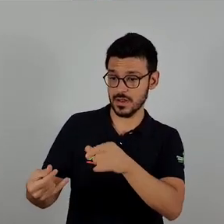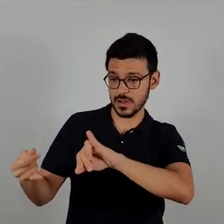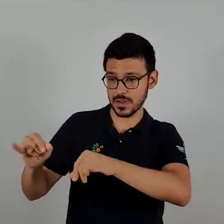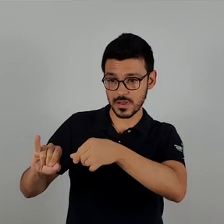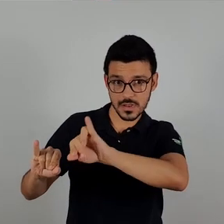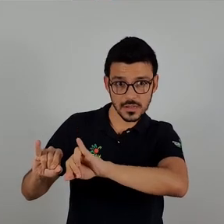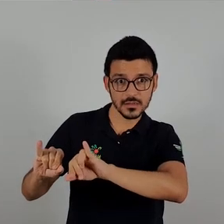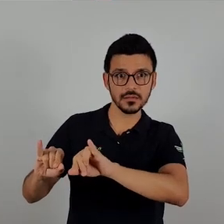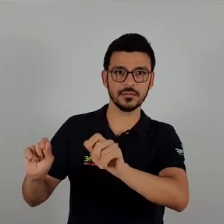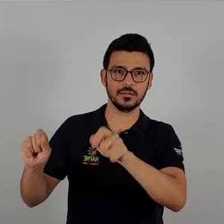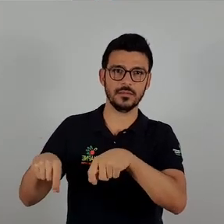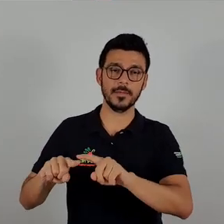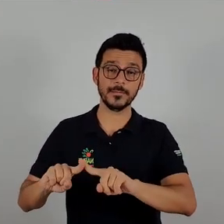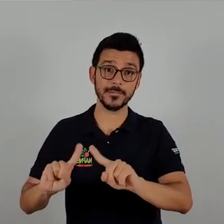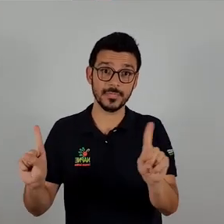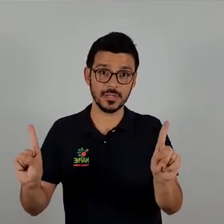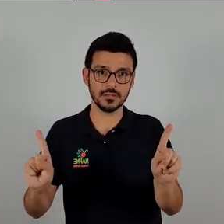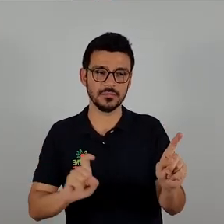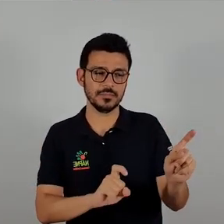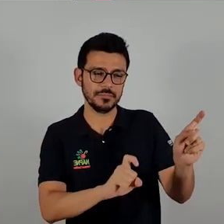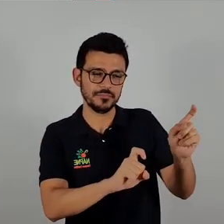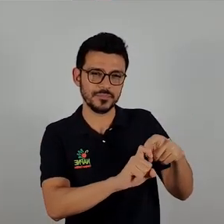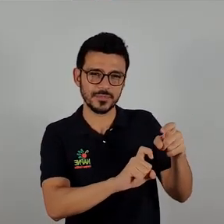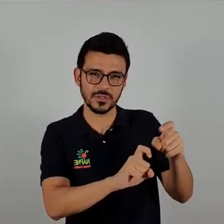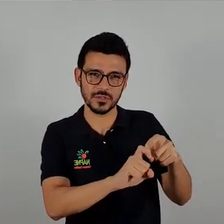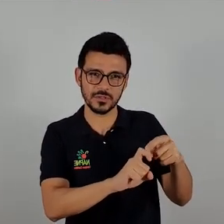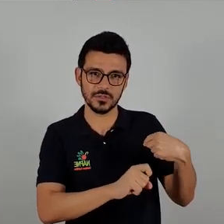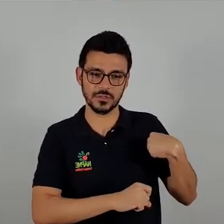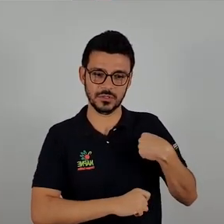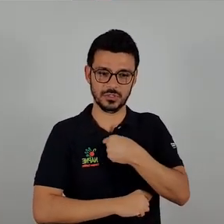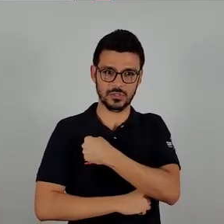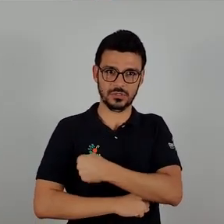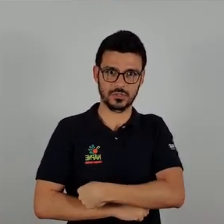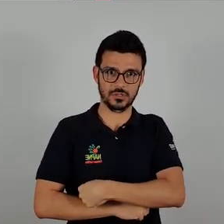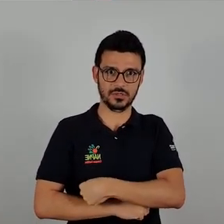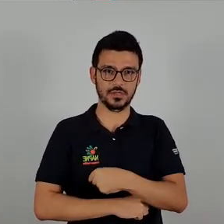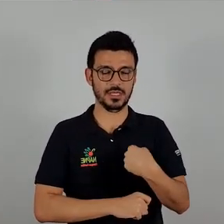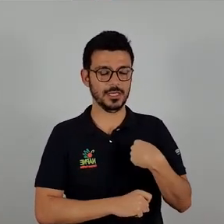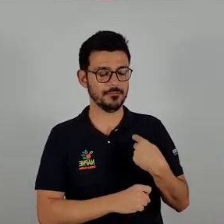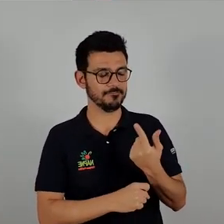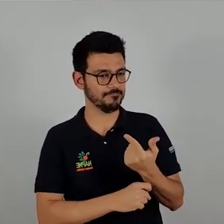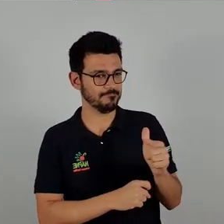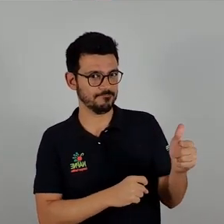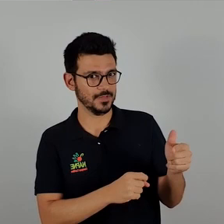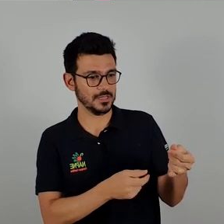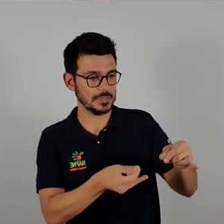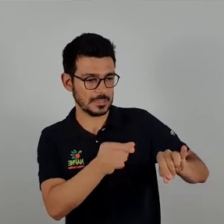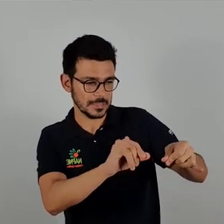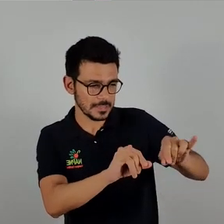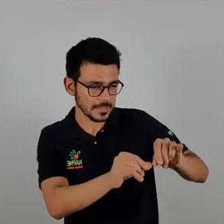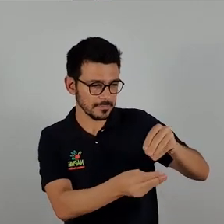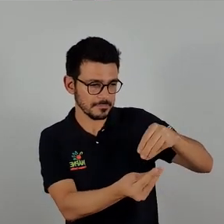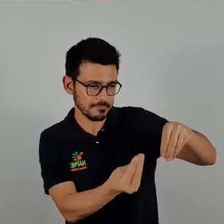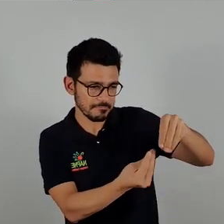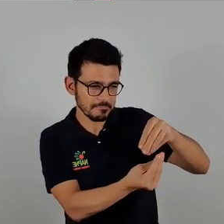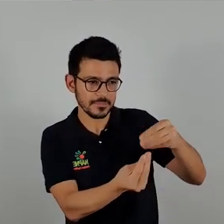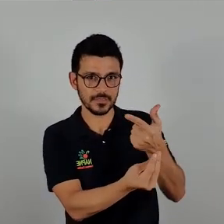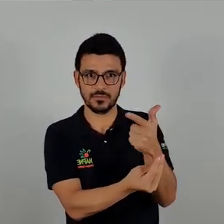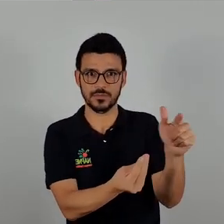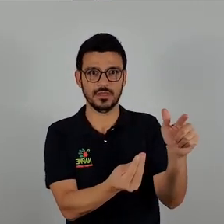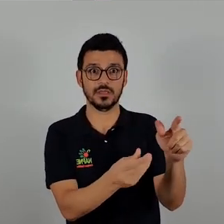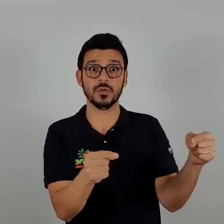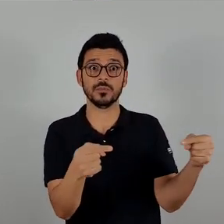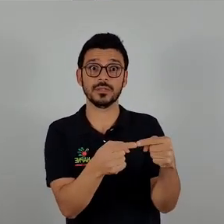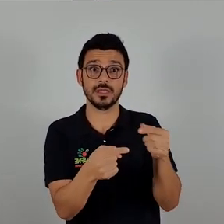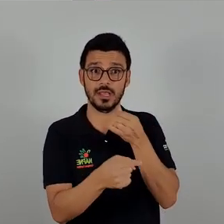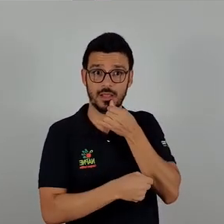a energia que esta substância causa. Então se a atropina ela é midriática, ela dilata a pupila,